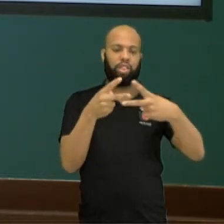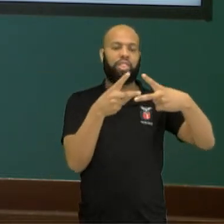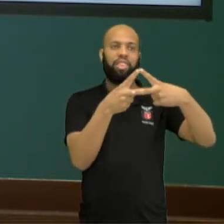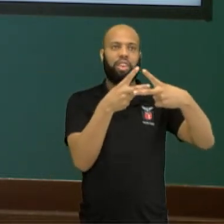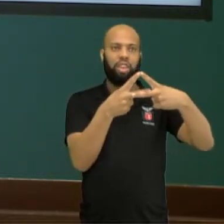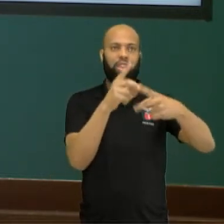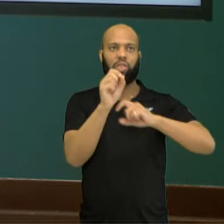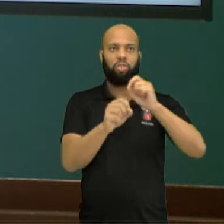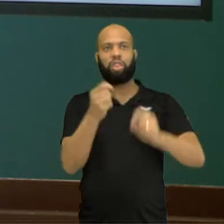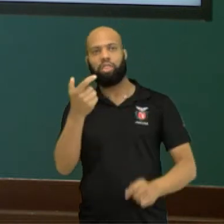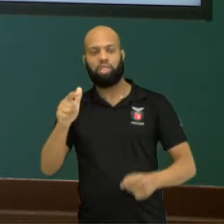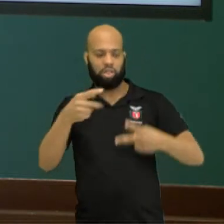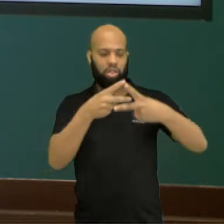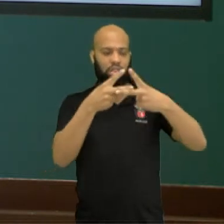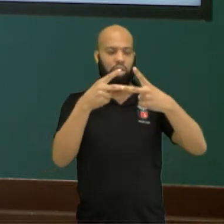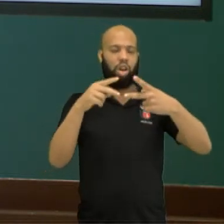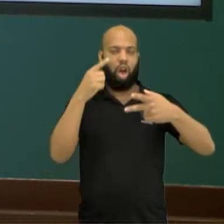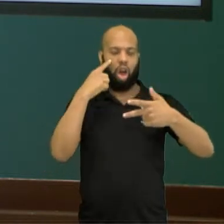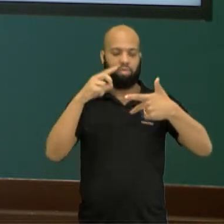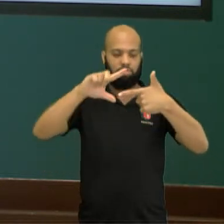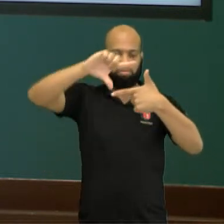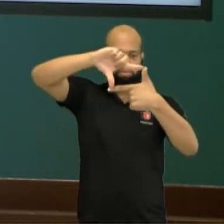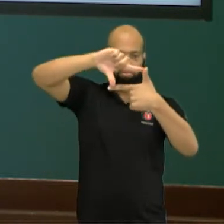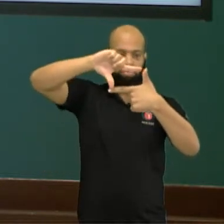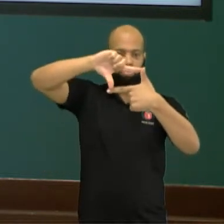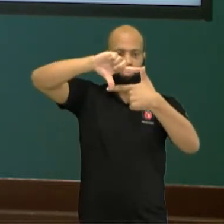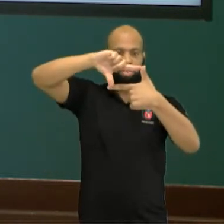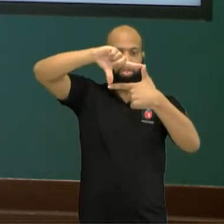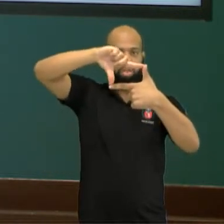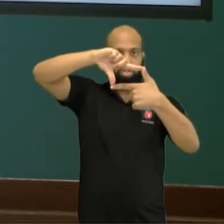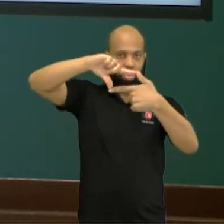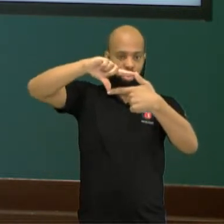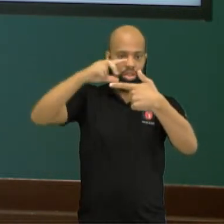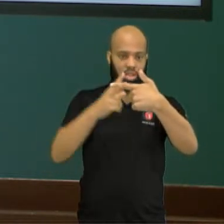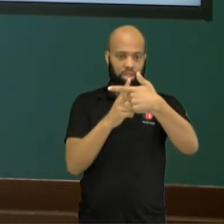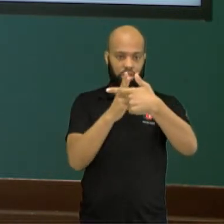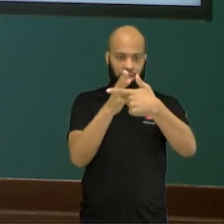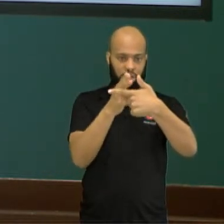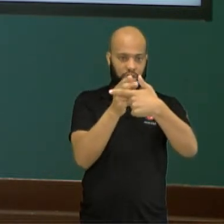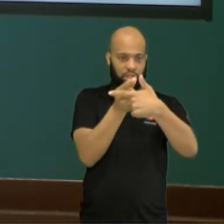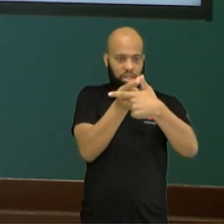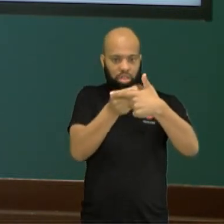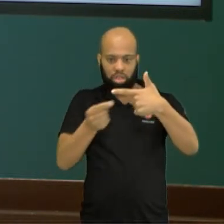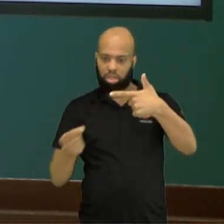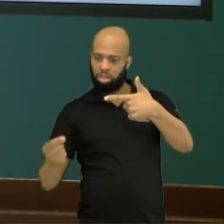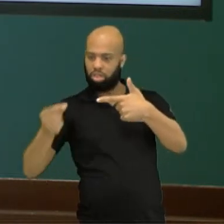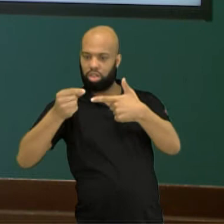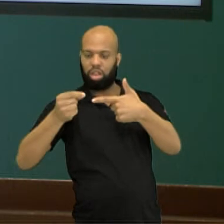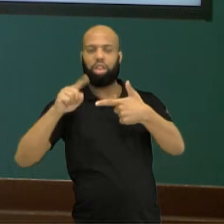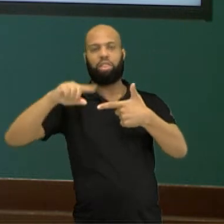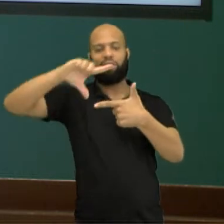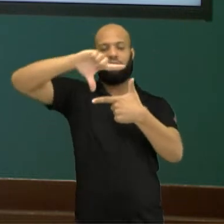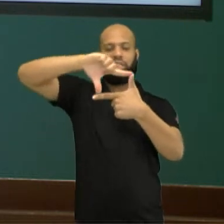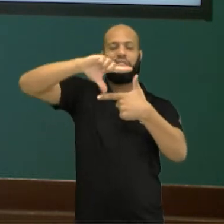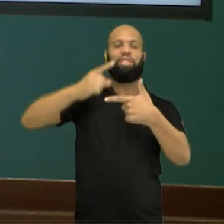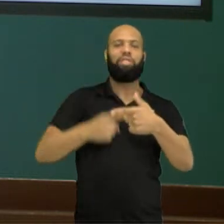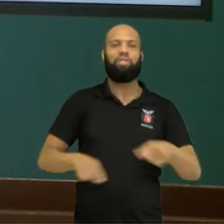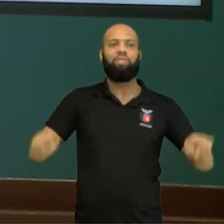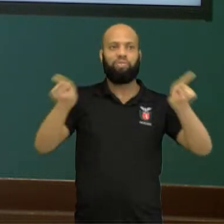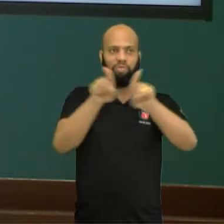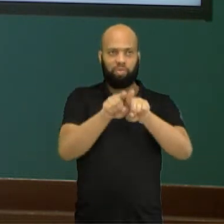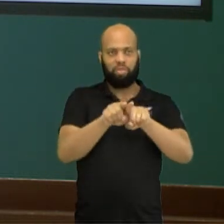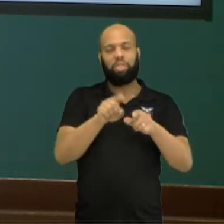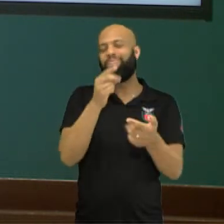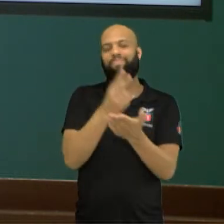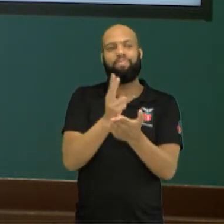se tornaria de novo um retângulo também. Então a forma de calcular é a mesma, que é base vezes altura. Lembrando que